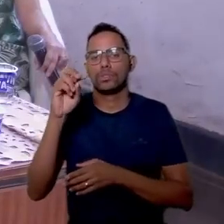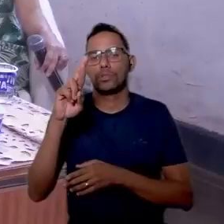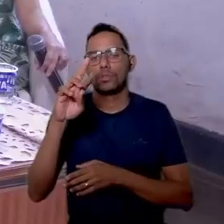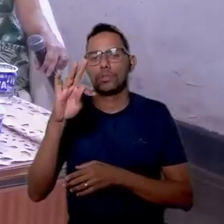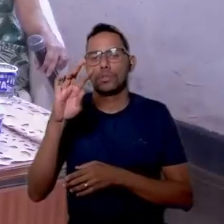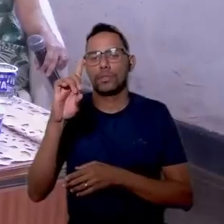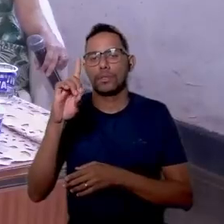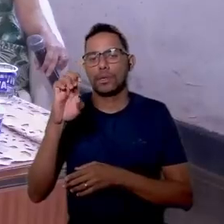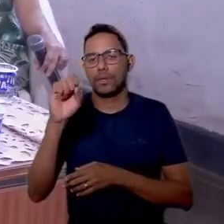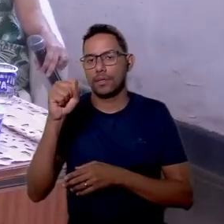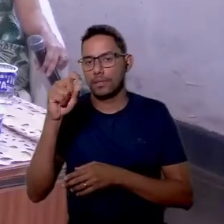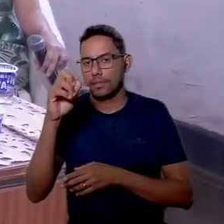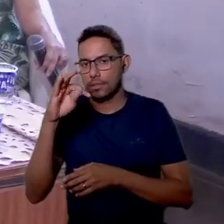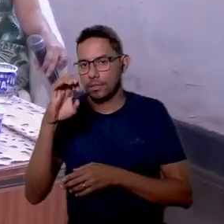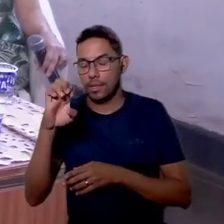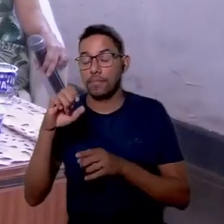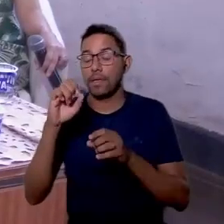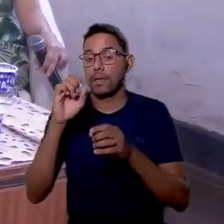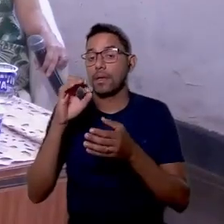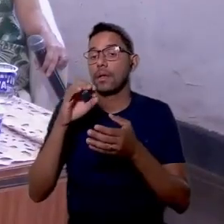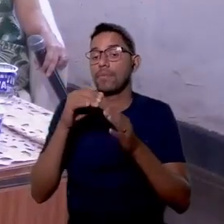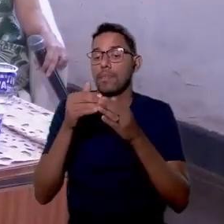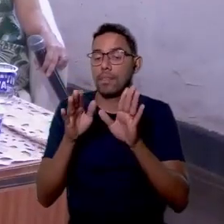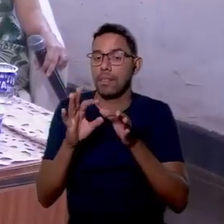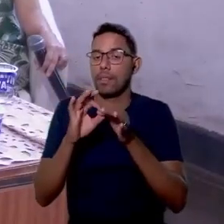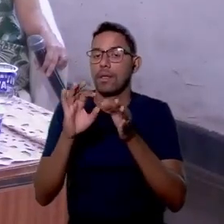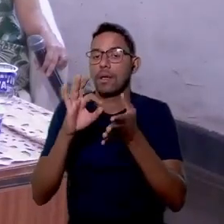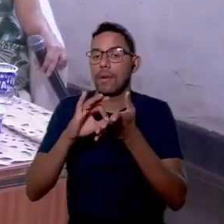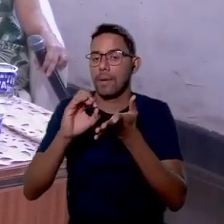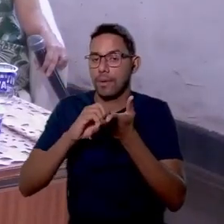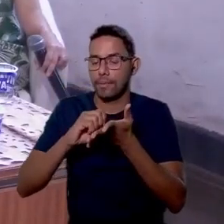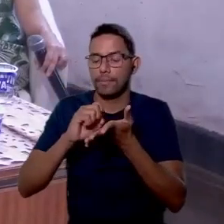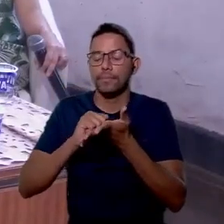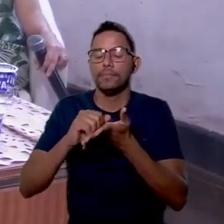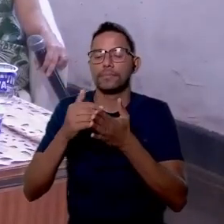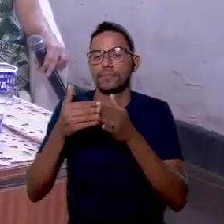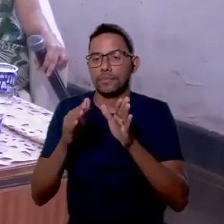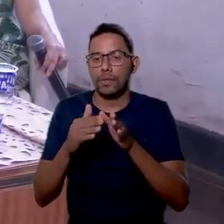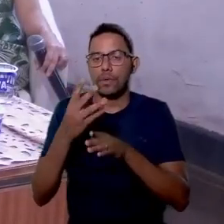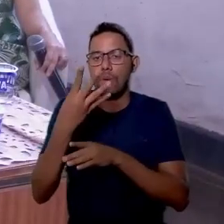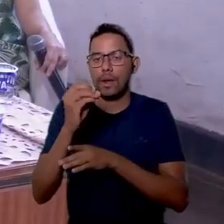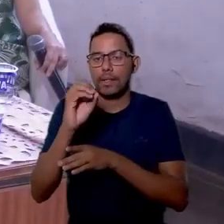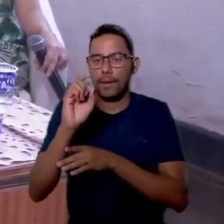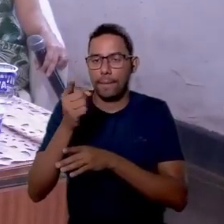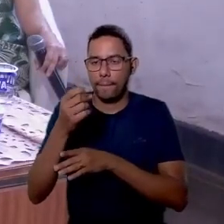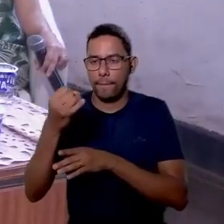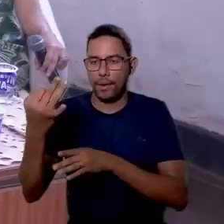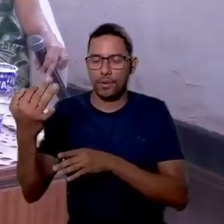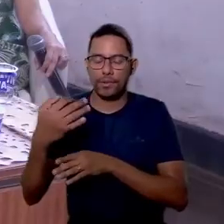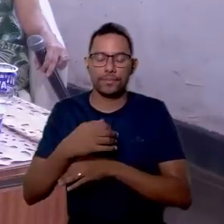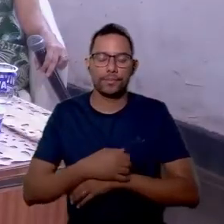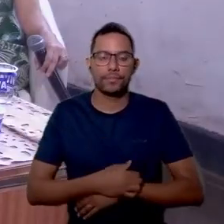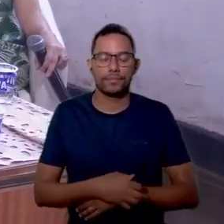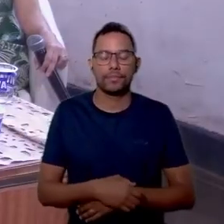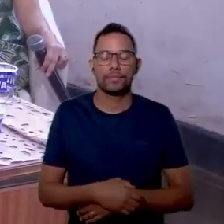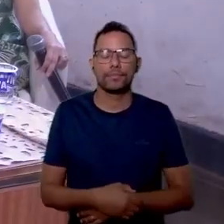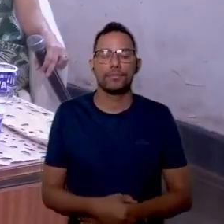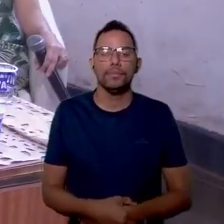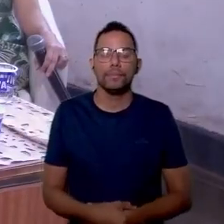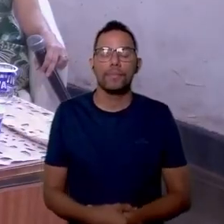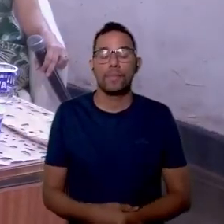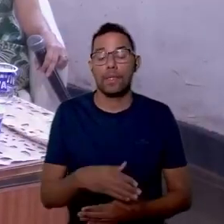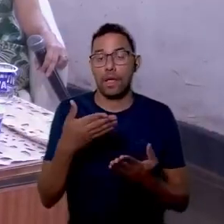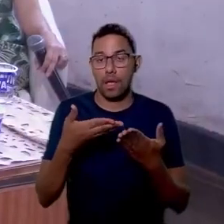inscrições abertas para o programa Rouanet Nordeste. São 40 milhões, são 7 estatais, porque a gente está agora